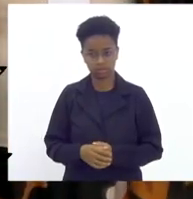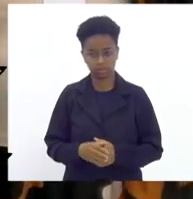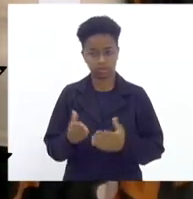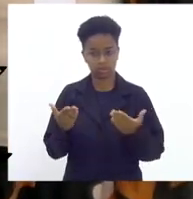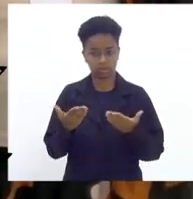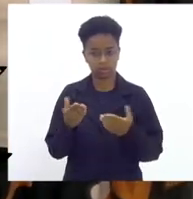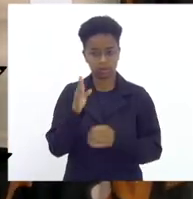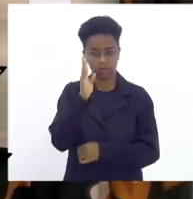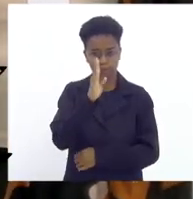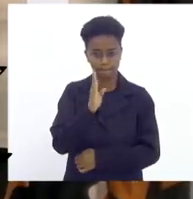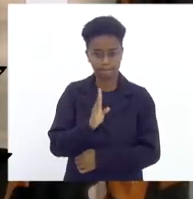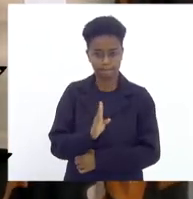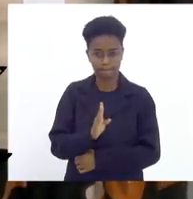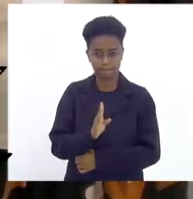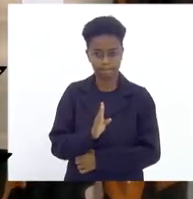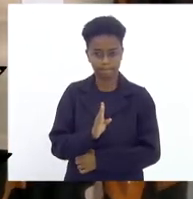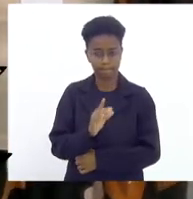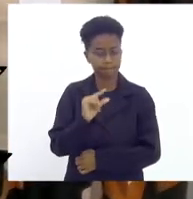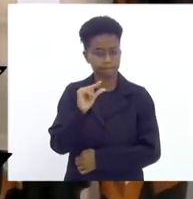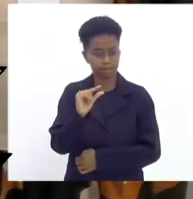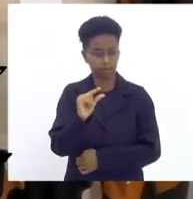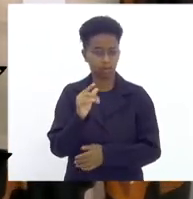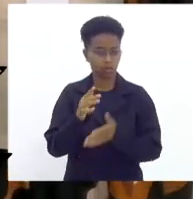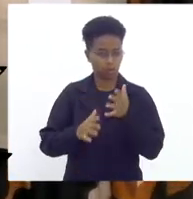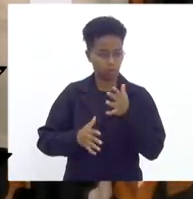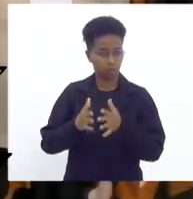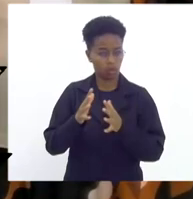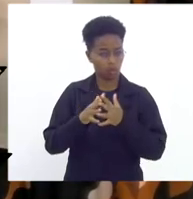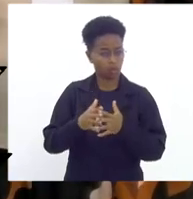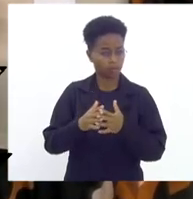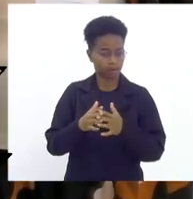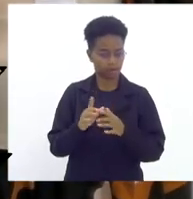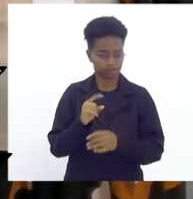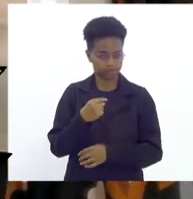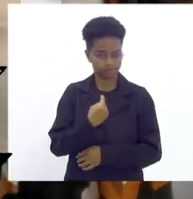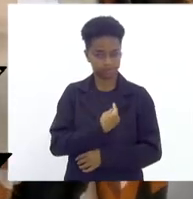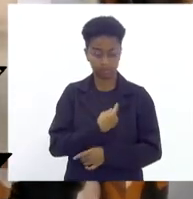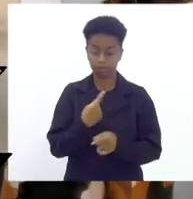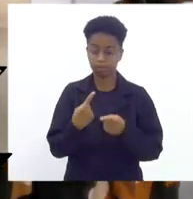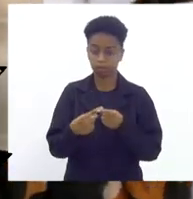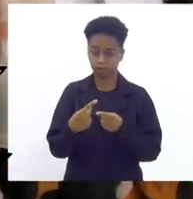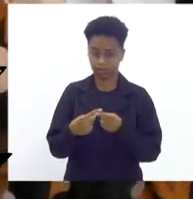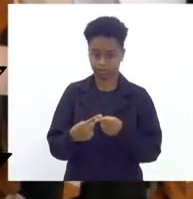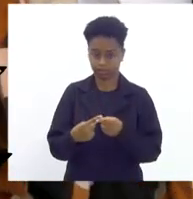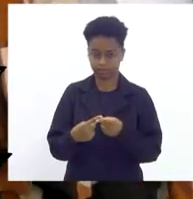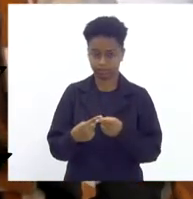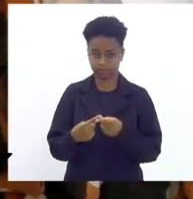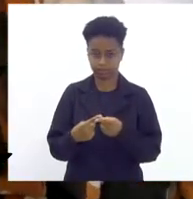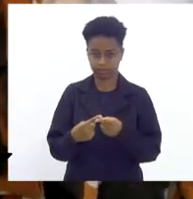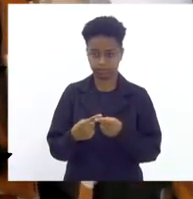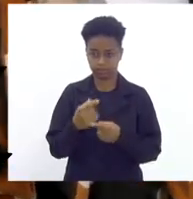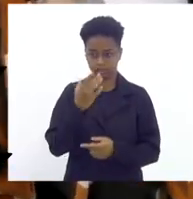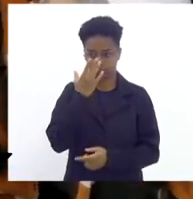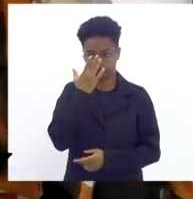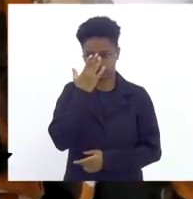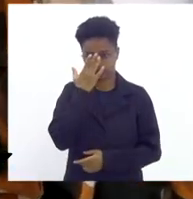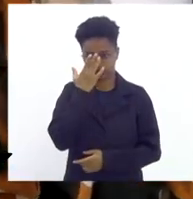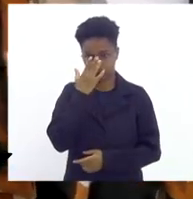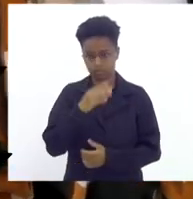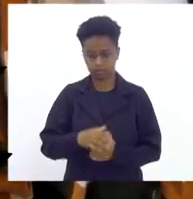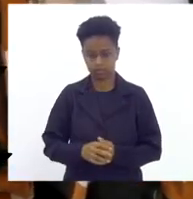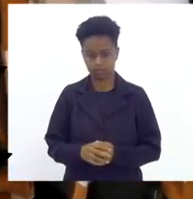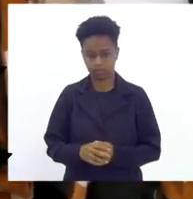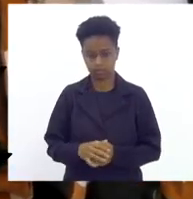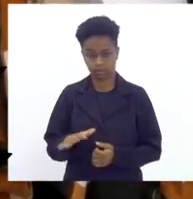é um pouco muito complicado para a gente porque no campo